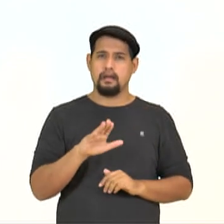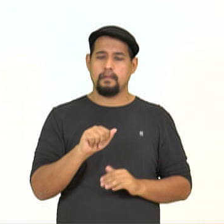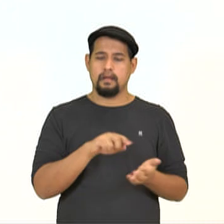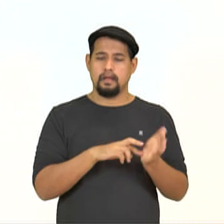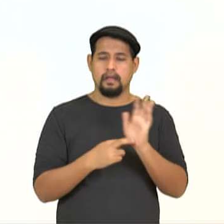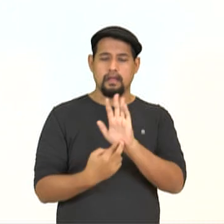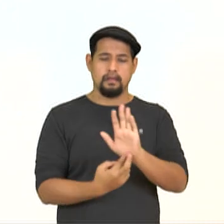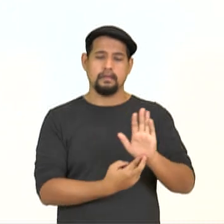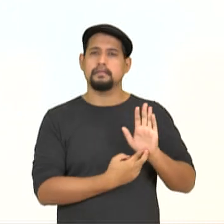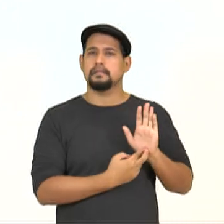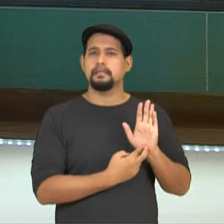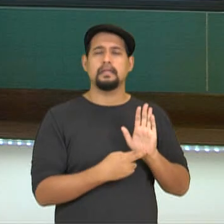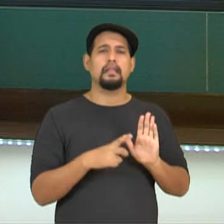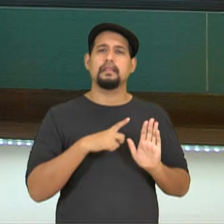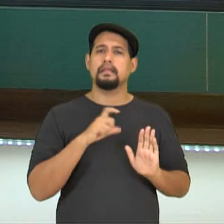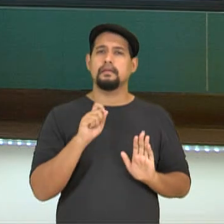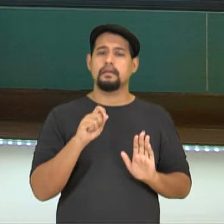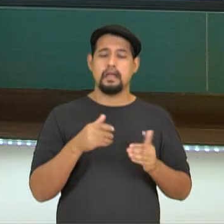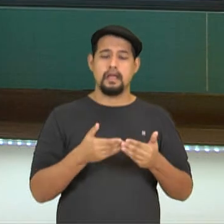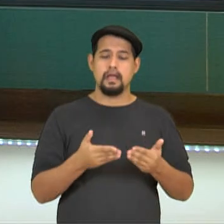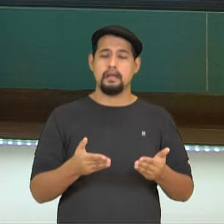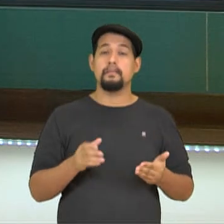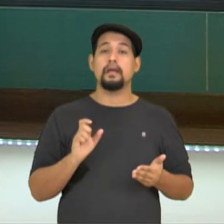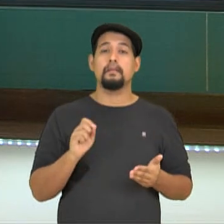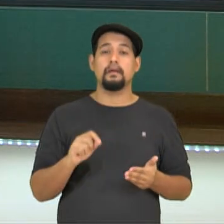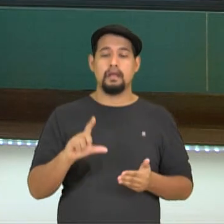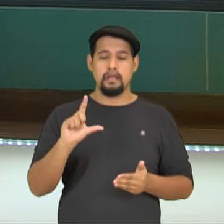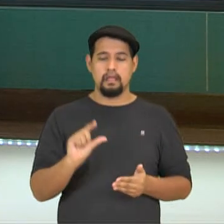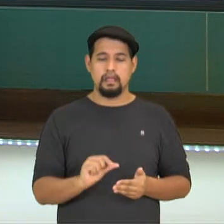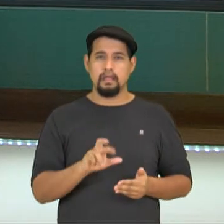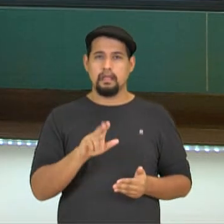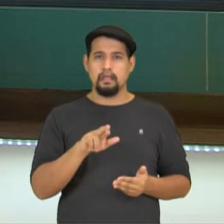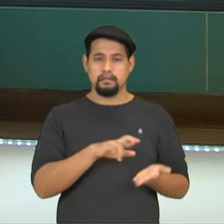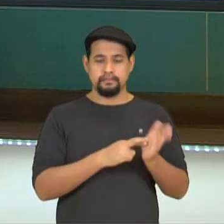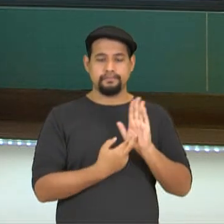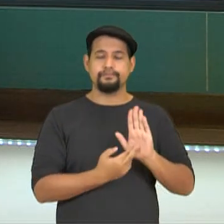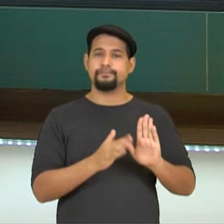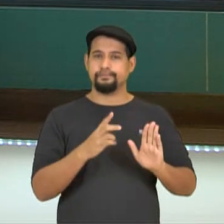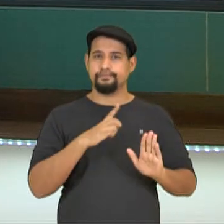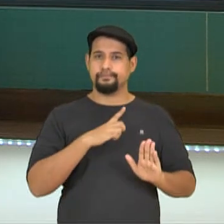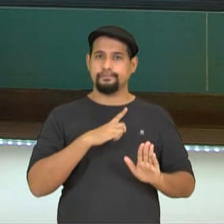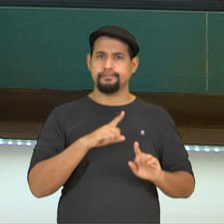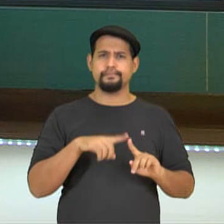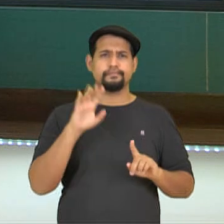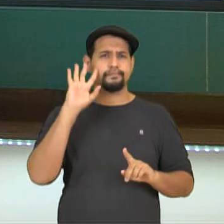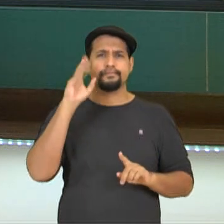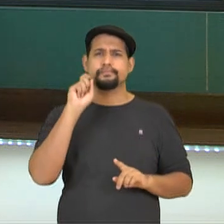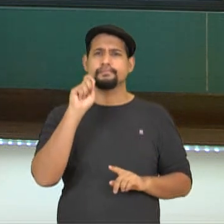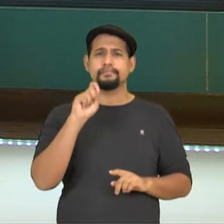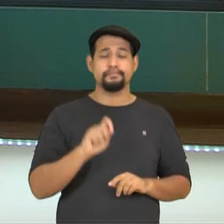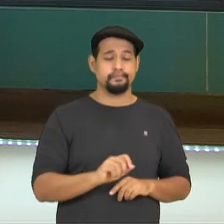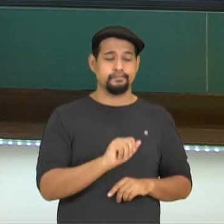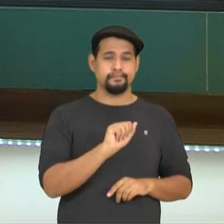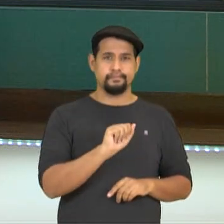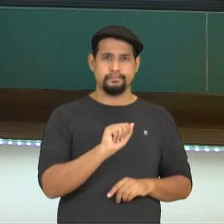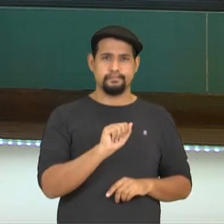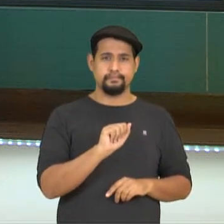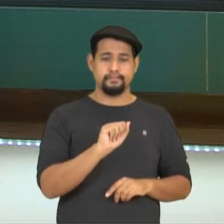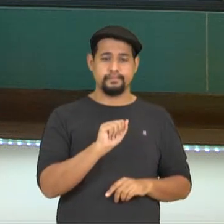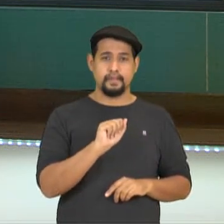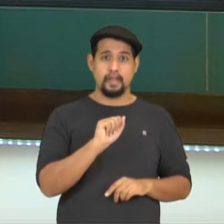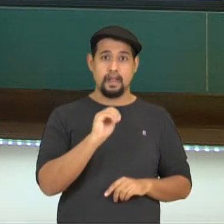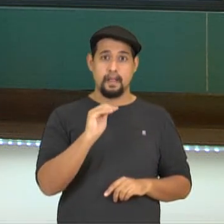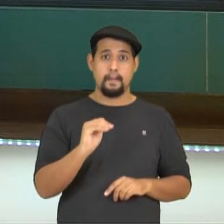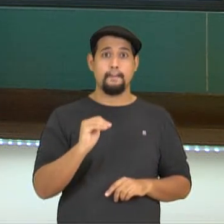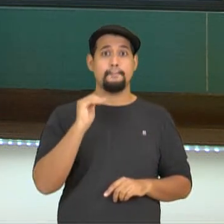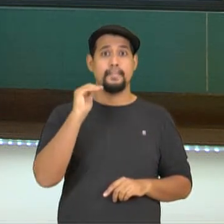função, ela tem a concavidade aberta para baixo, conforme a representação aqui. E o que acontece quando a é maior do que zero,